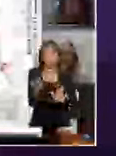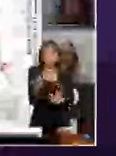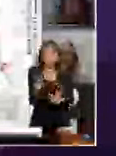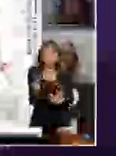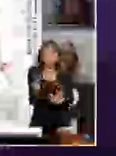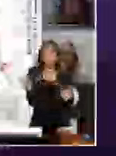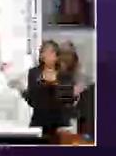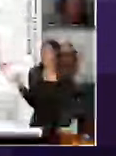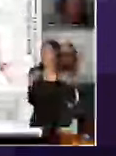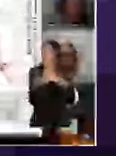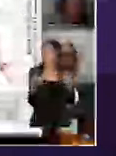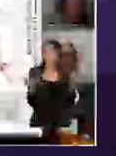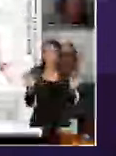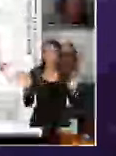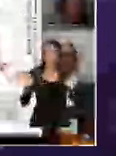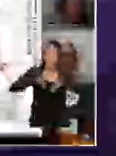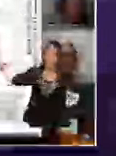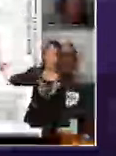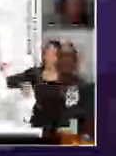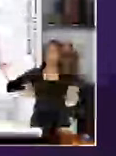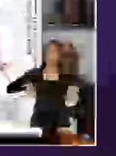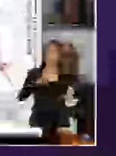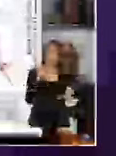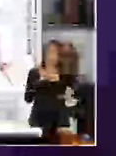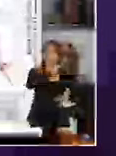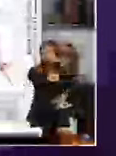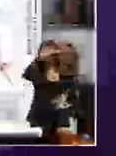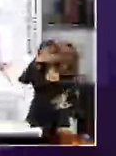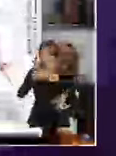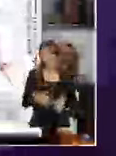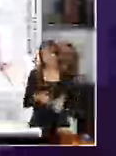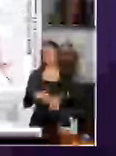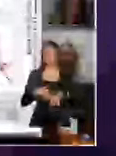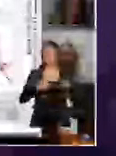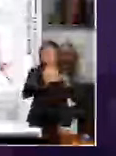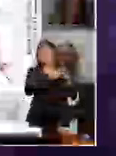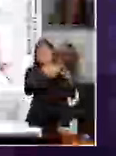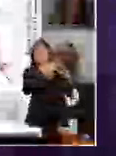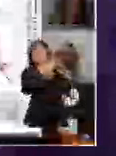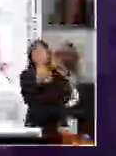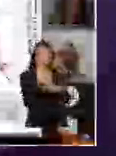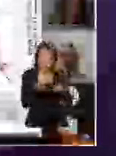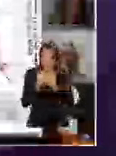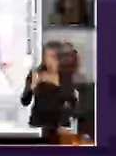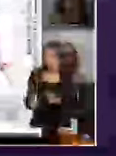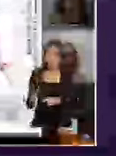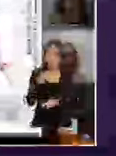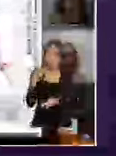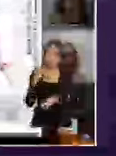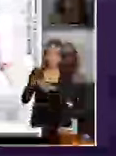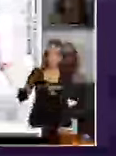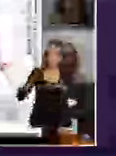qualquer correlação em que a letalidade por adultos leve a uma maior letalidade em crianças ao longo do tempo, como se viu